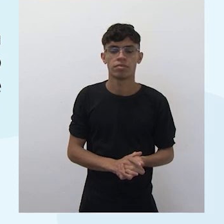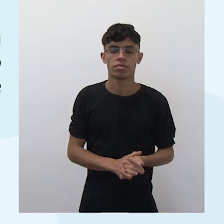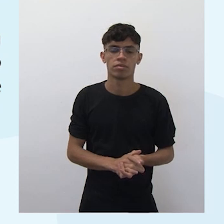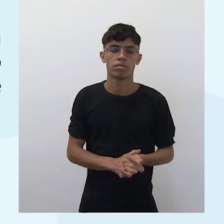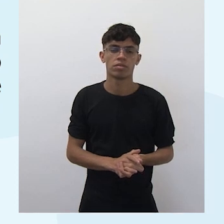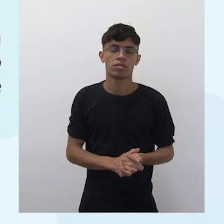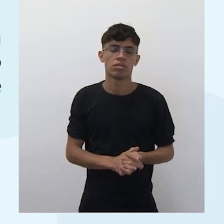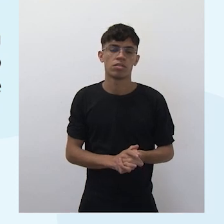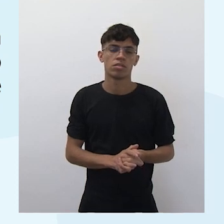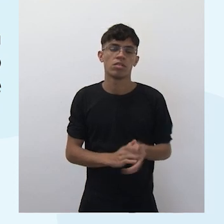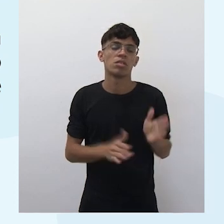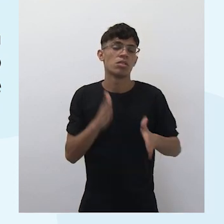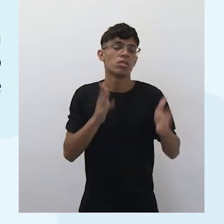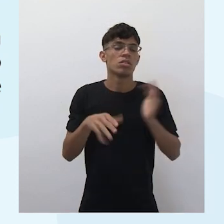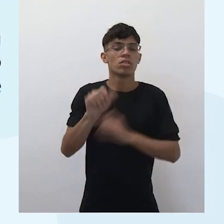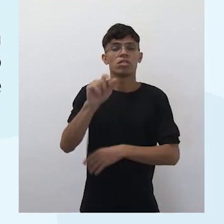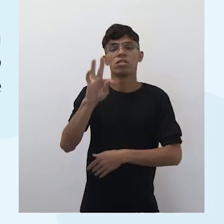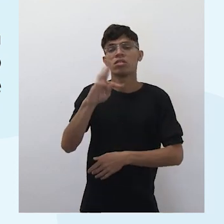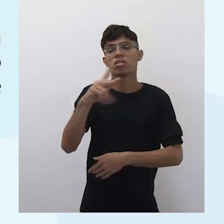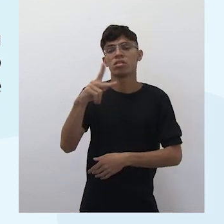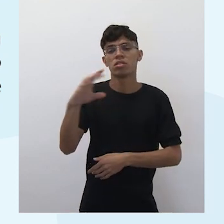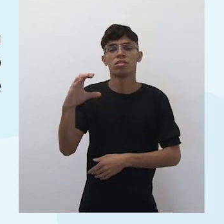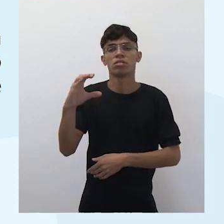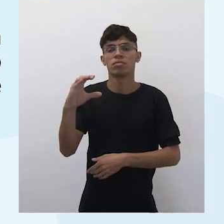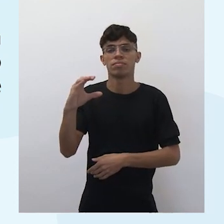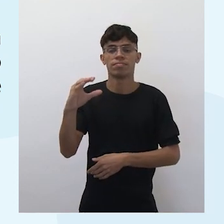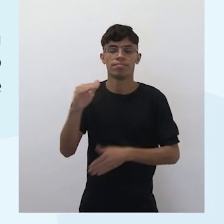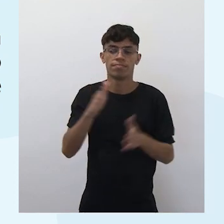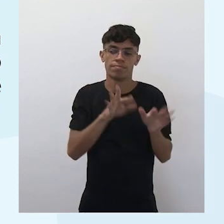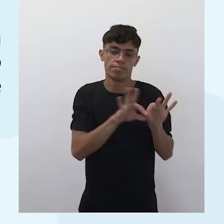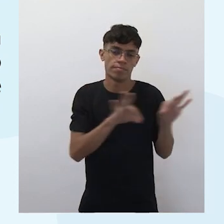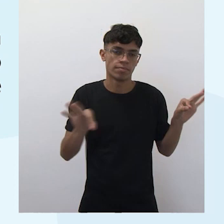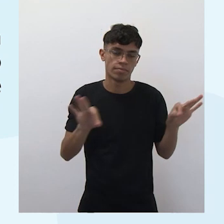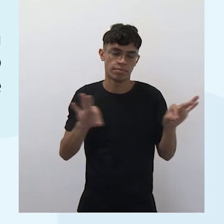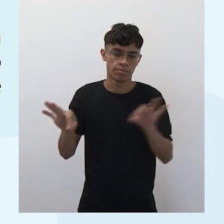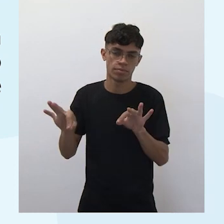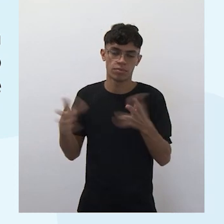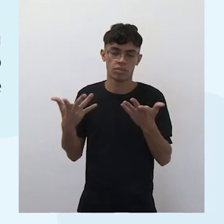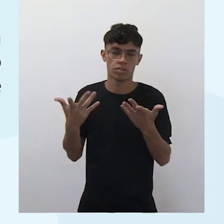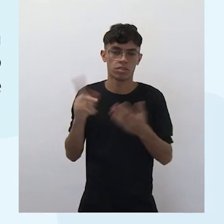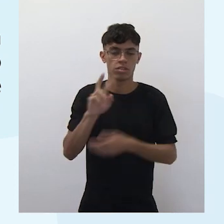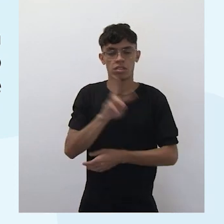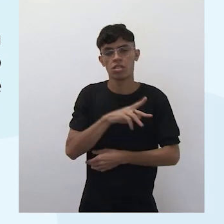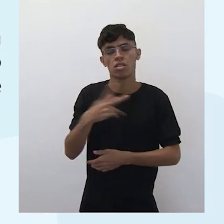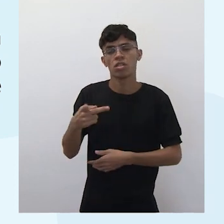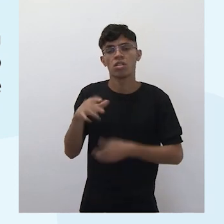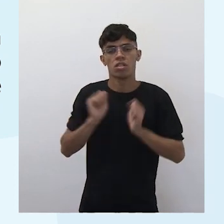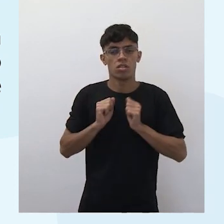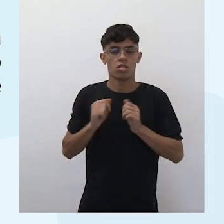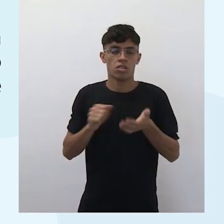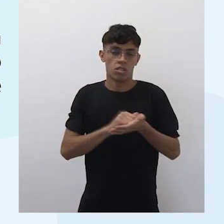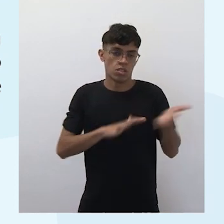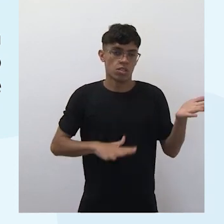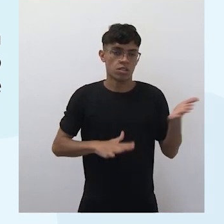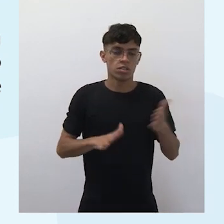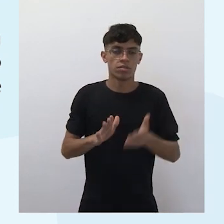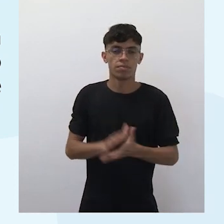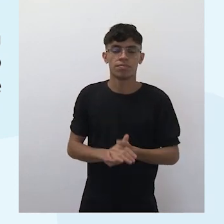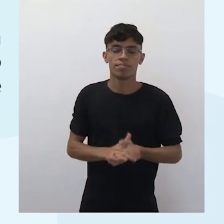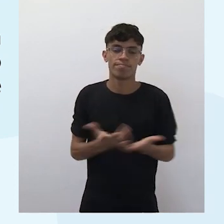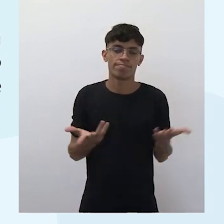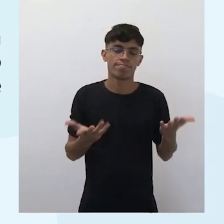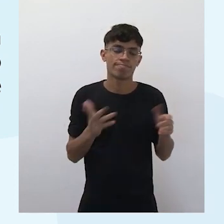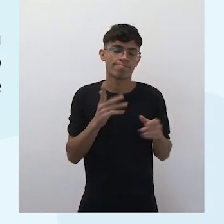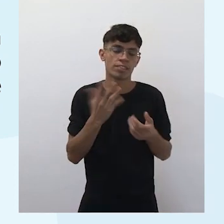da nossa ATPC aqui, que discorre um pouquinho dessas questões, das sequências de atividades. Nós estamos caminhando para